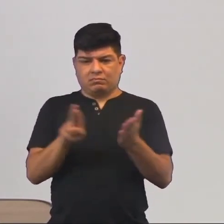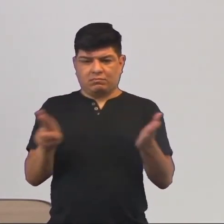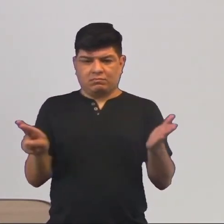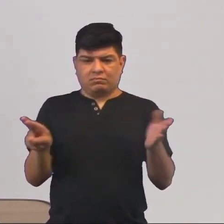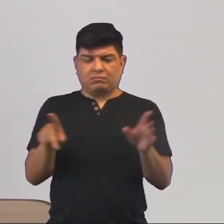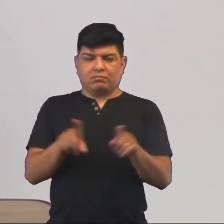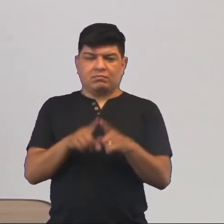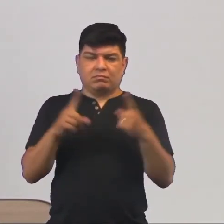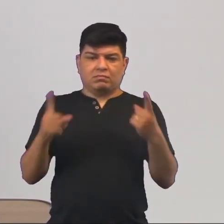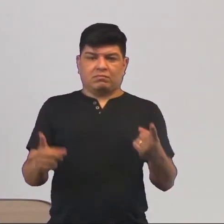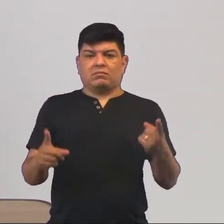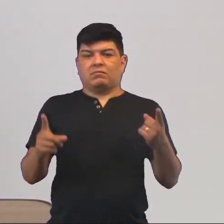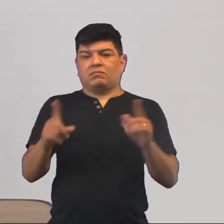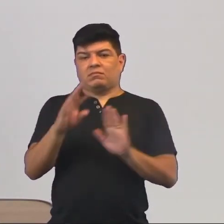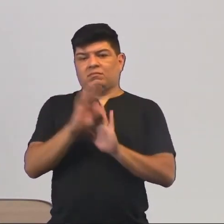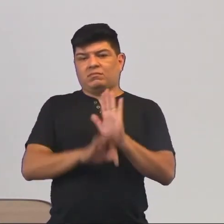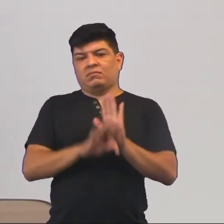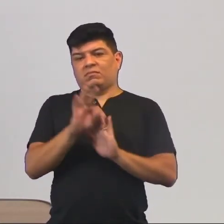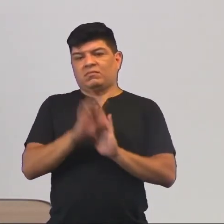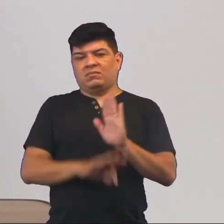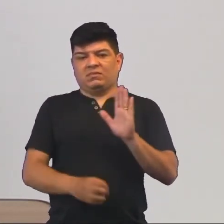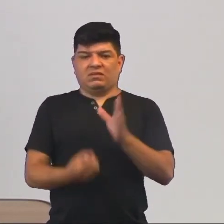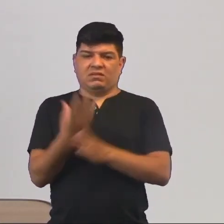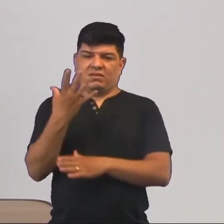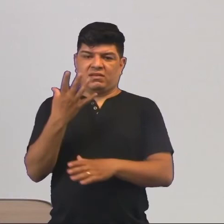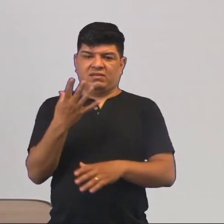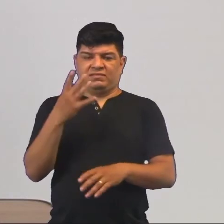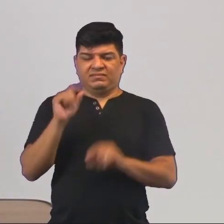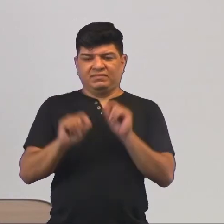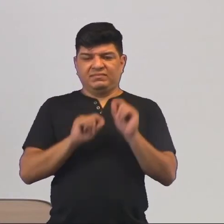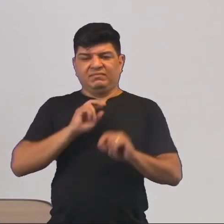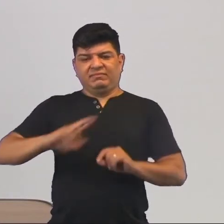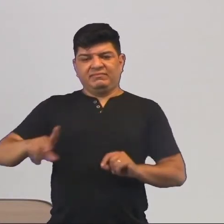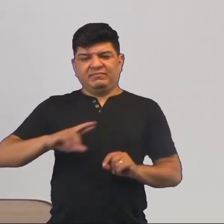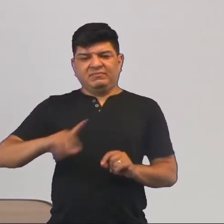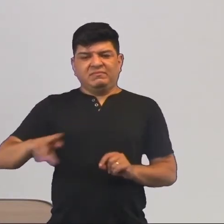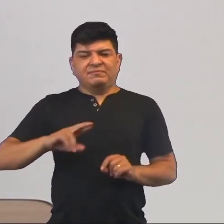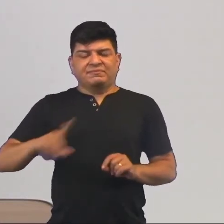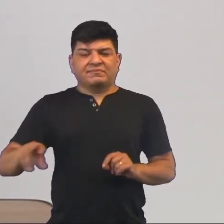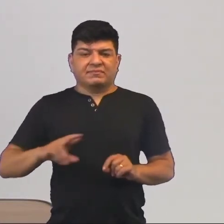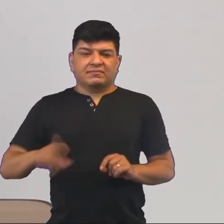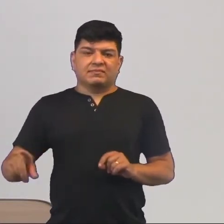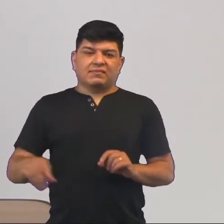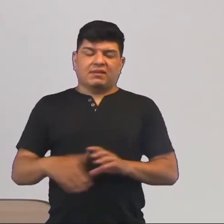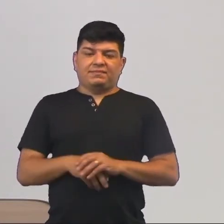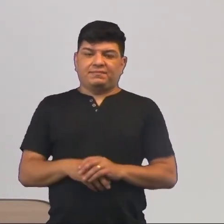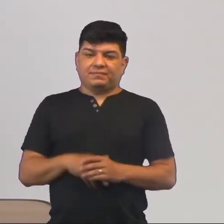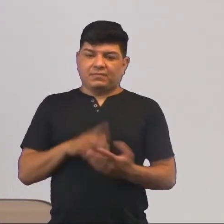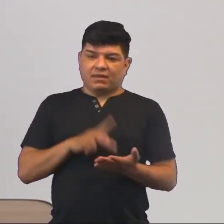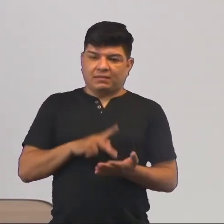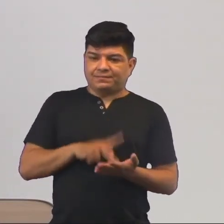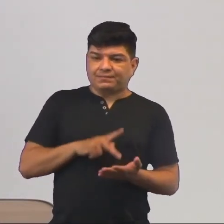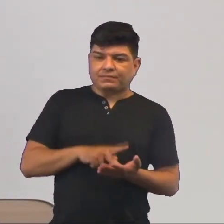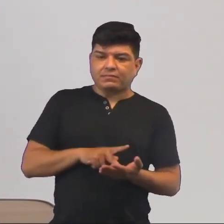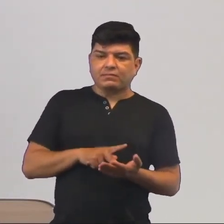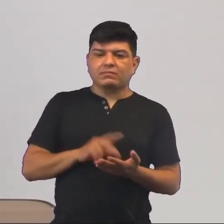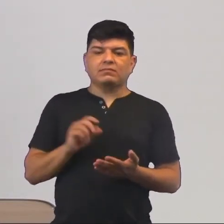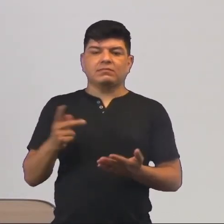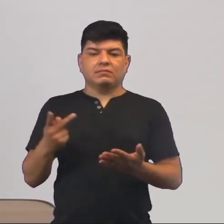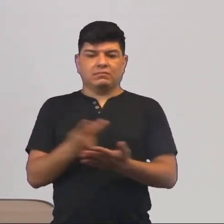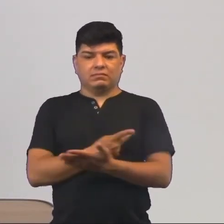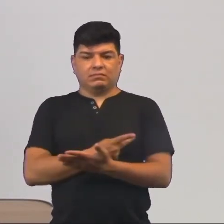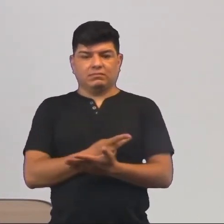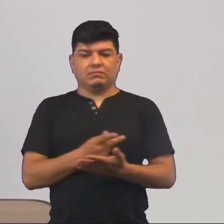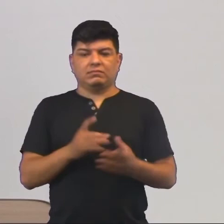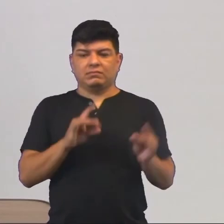texto expositivo não é um texto inventado, fictício, tá? Você trabalha com fatos verídicos, fatos que ocorreram de